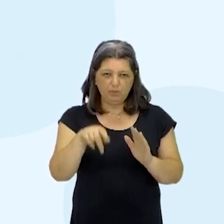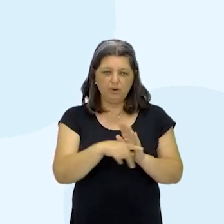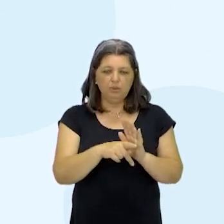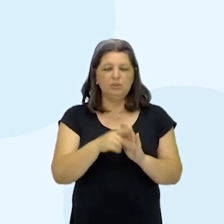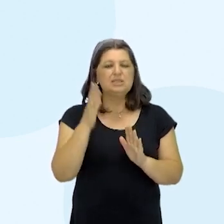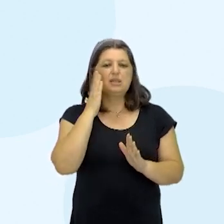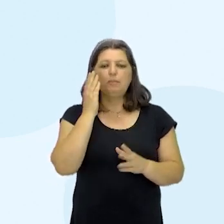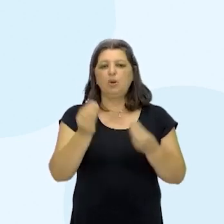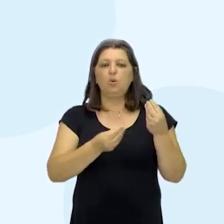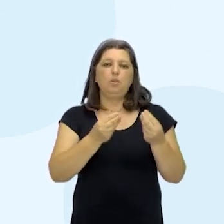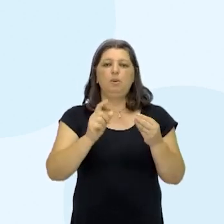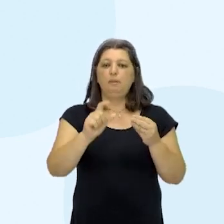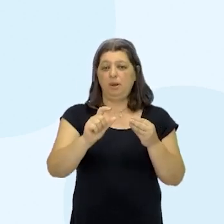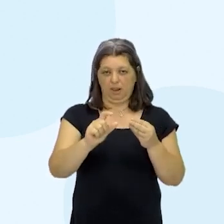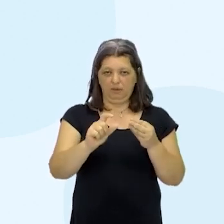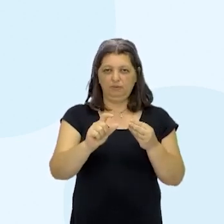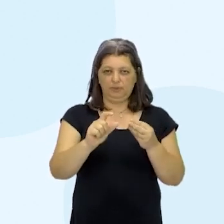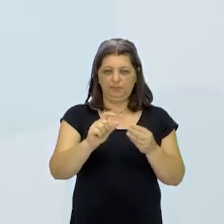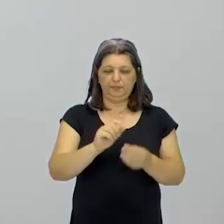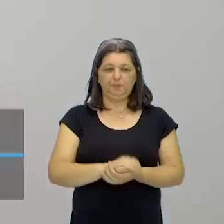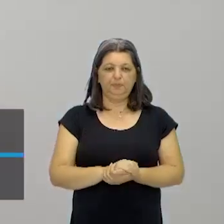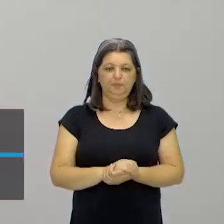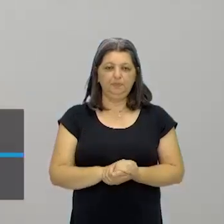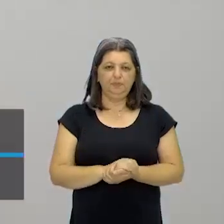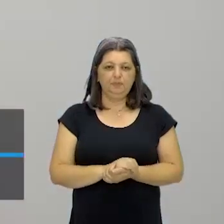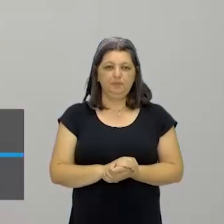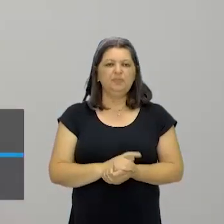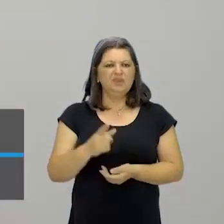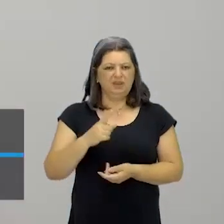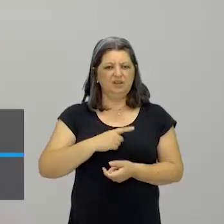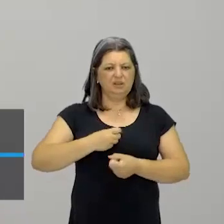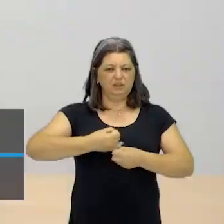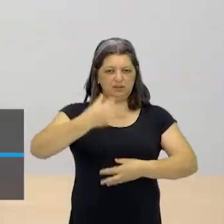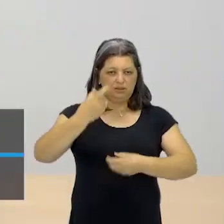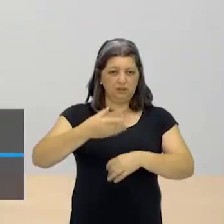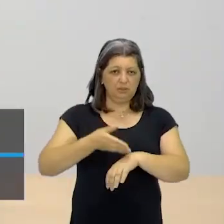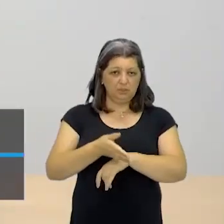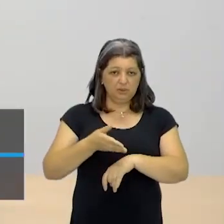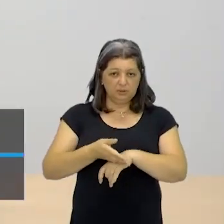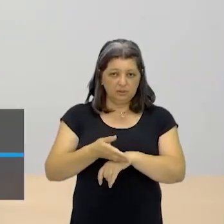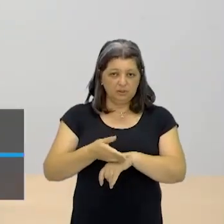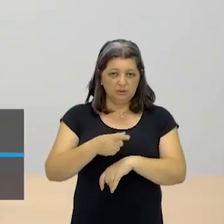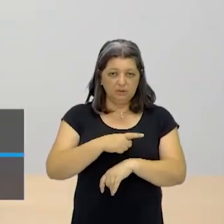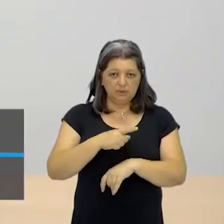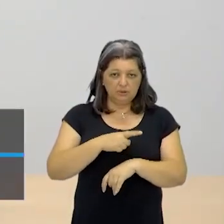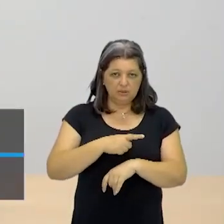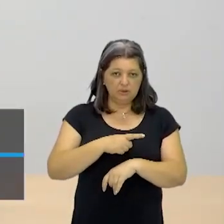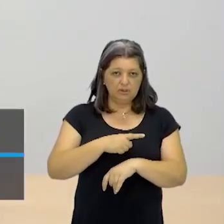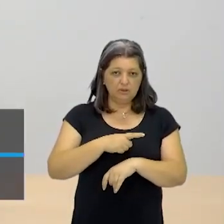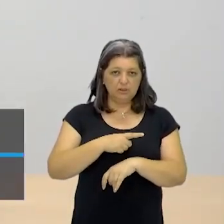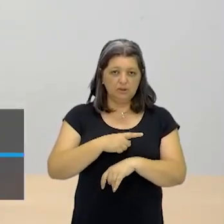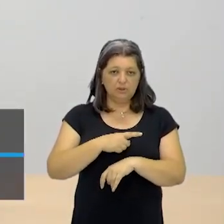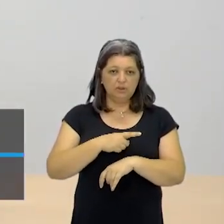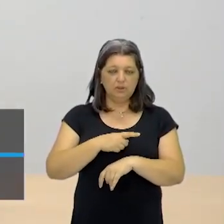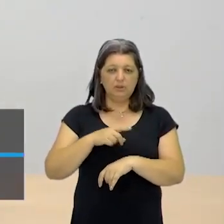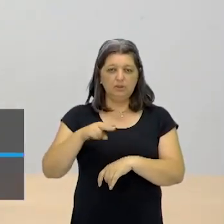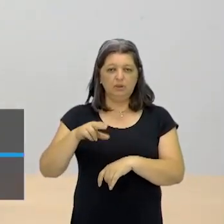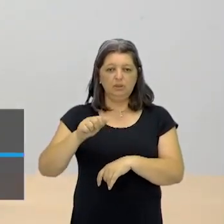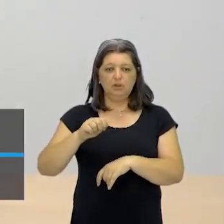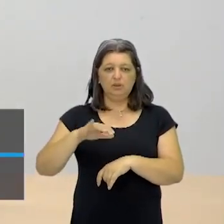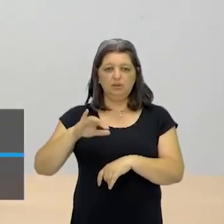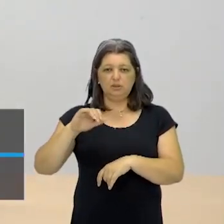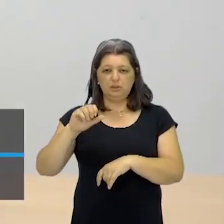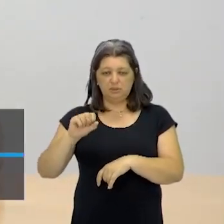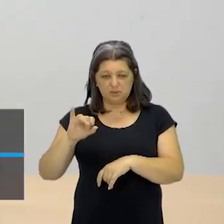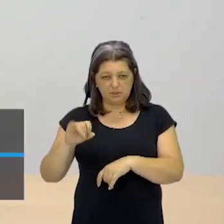pronuncia aquela palavra. Ok? Já temos alguma coisa aí, Ed? Já, já temos. Então, Neuza, a Célia, a Nancy, a Raquel,